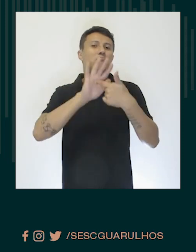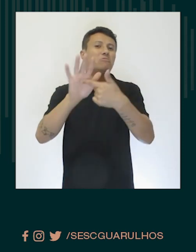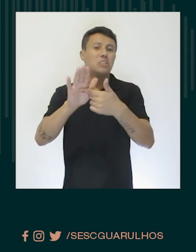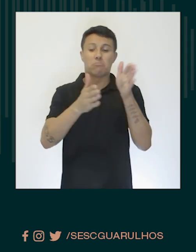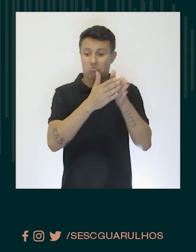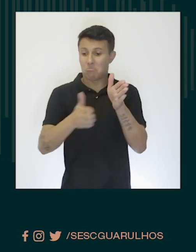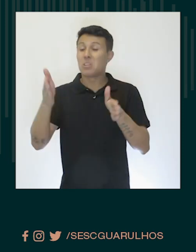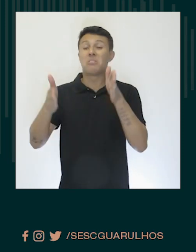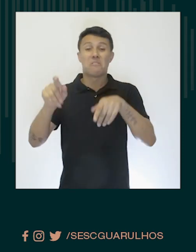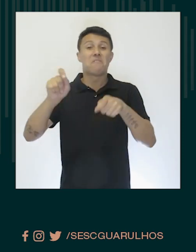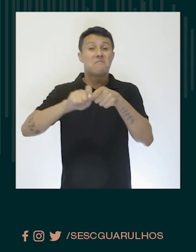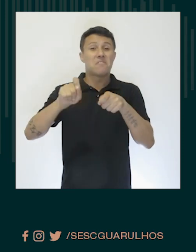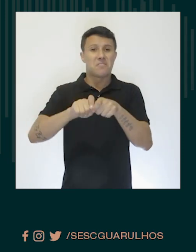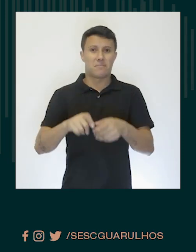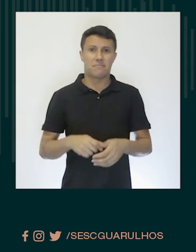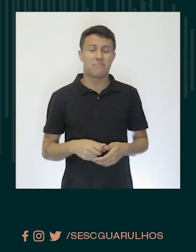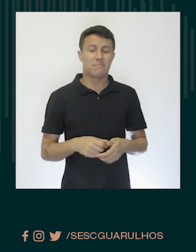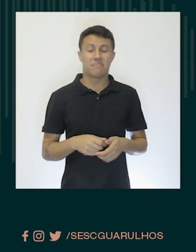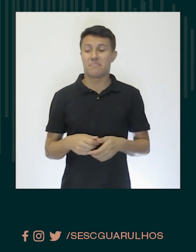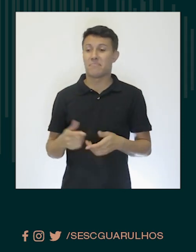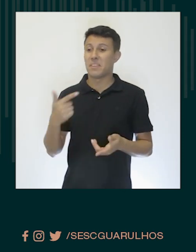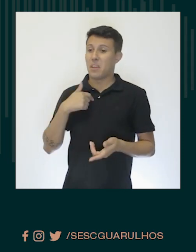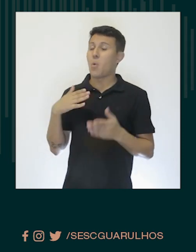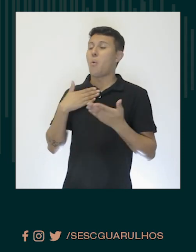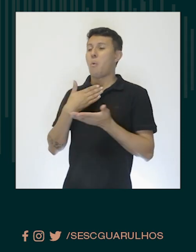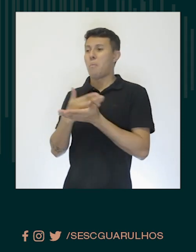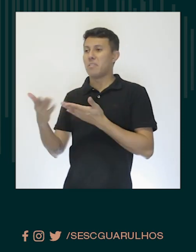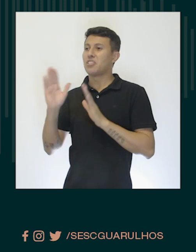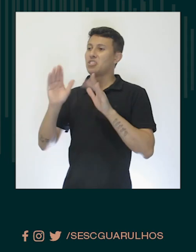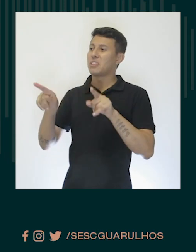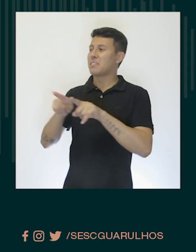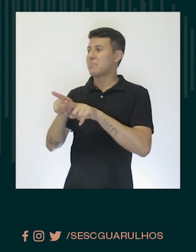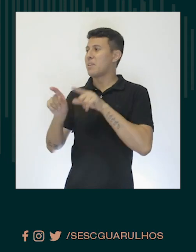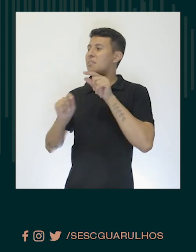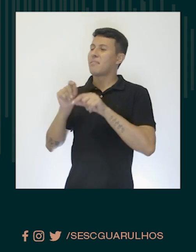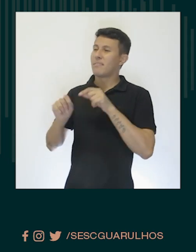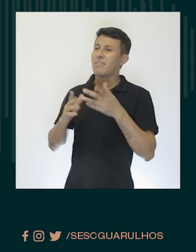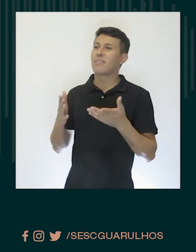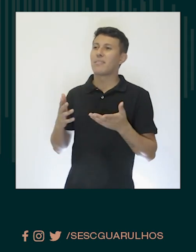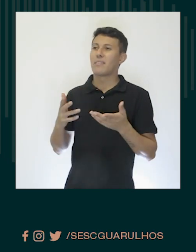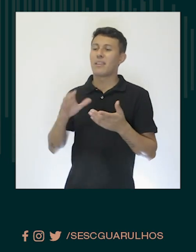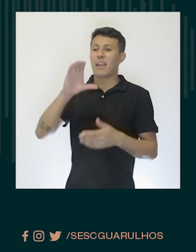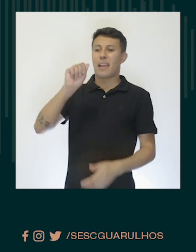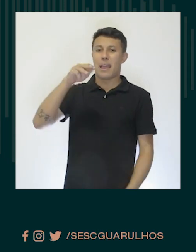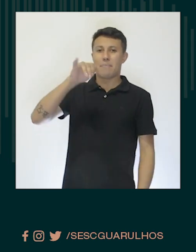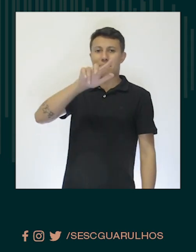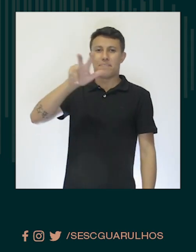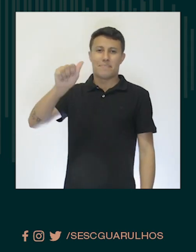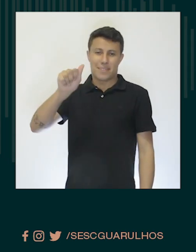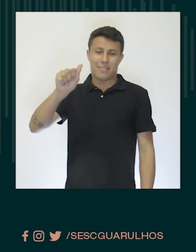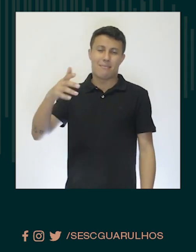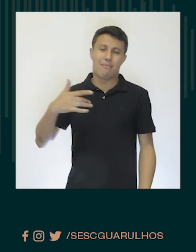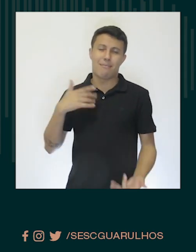período que vivemos. Eu vou começar falando já de quem eu já falei anteriormente, da Camila Rhodes. Camila Rhodes está fazendo